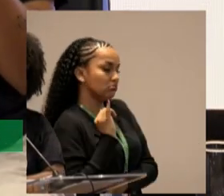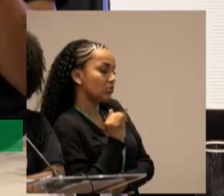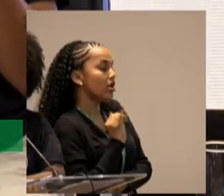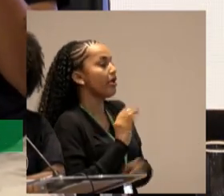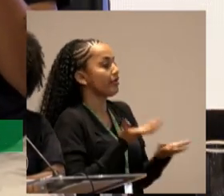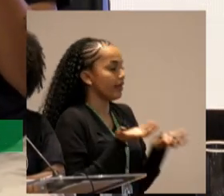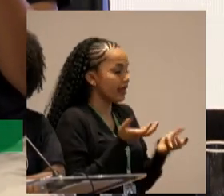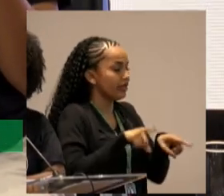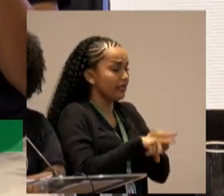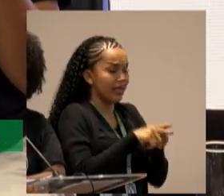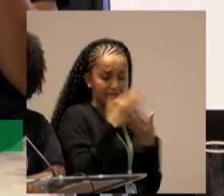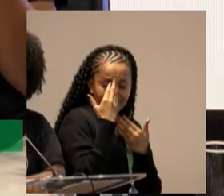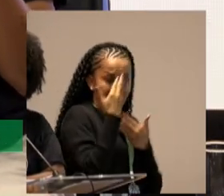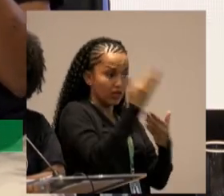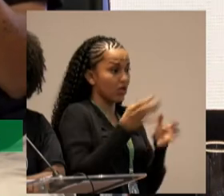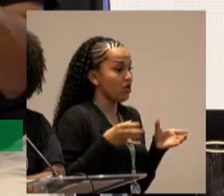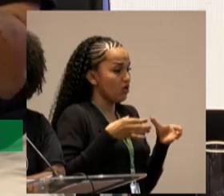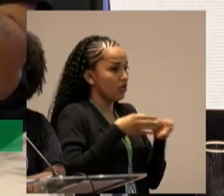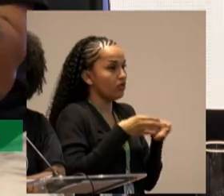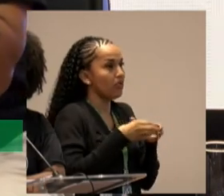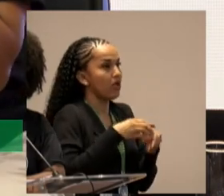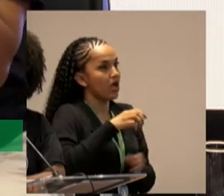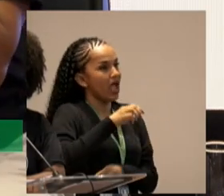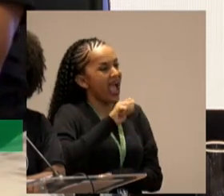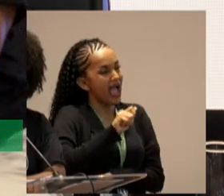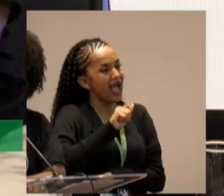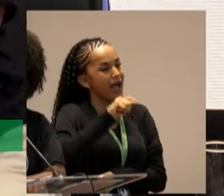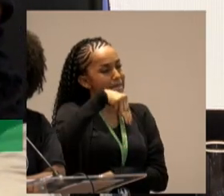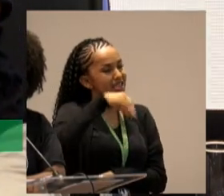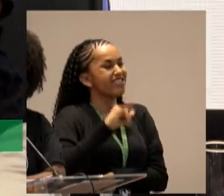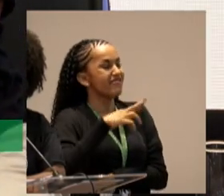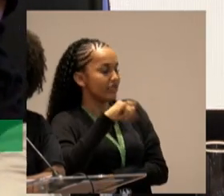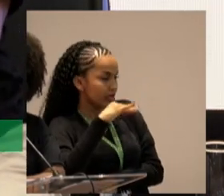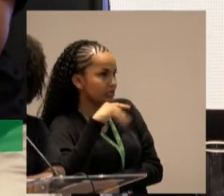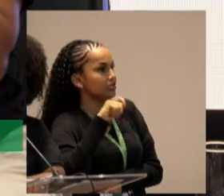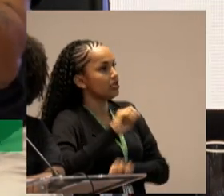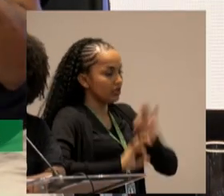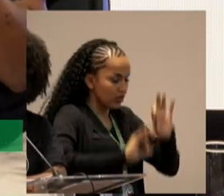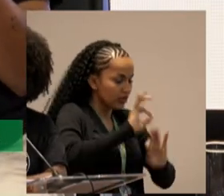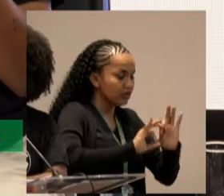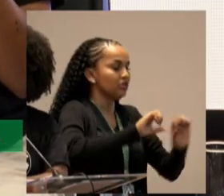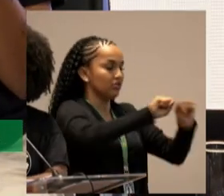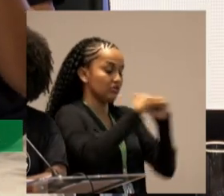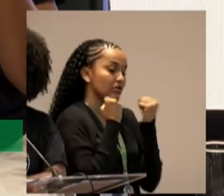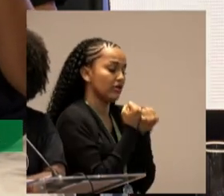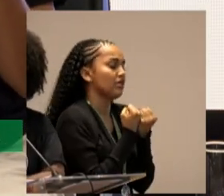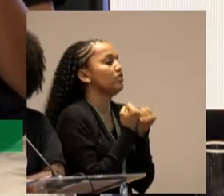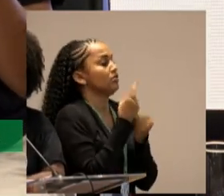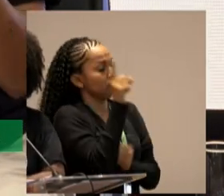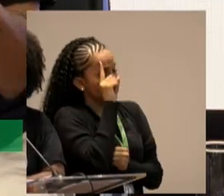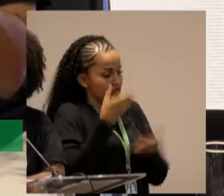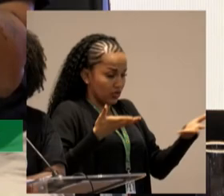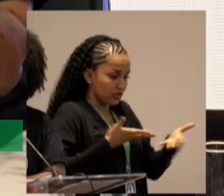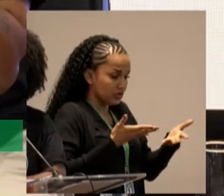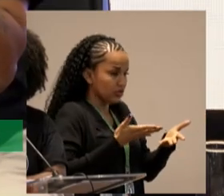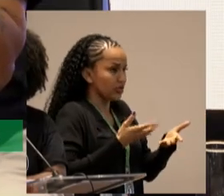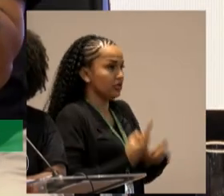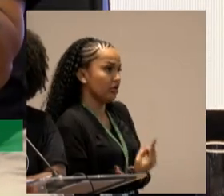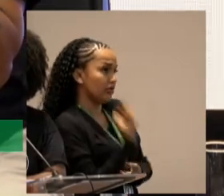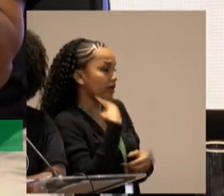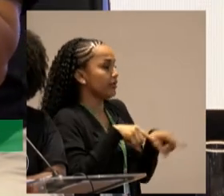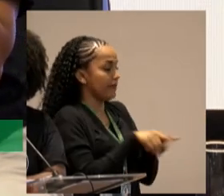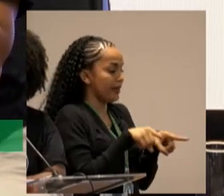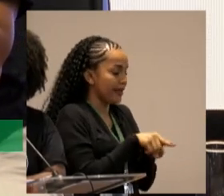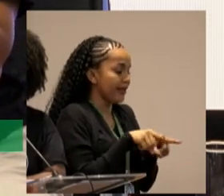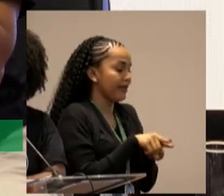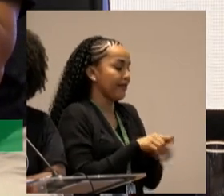Quero agradecer imensamente ao Grupo Americanas, que tem organizado esse seminário, que vai estar aqui durante o dia de hoje, o dia de amanhã, proporcionando para a